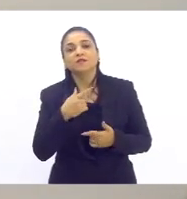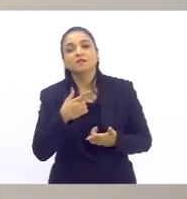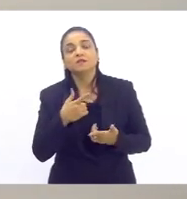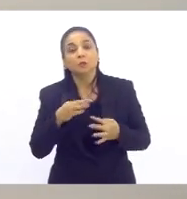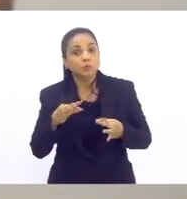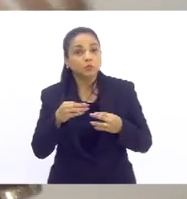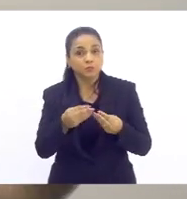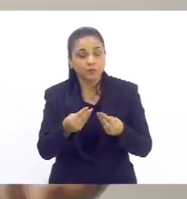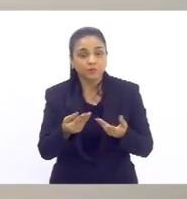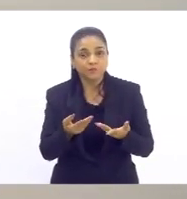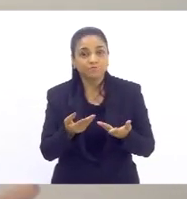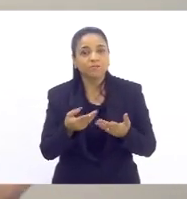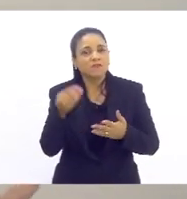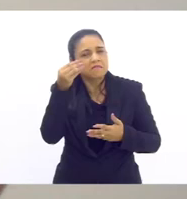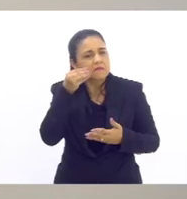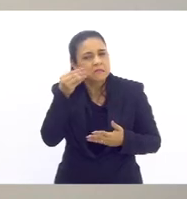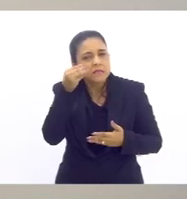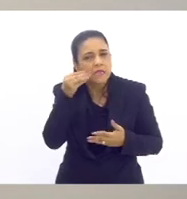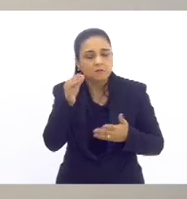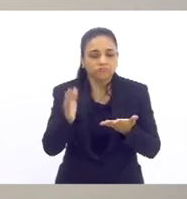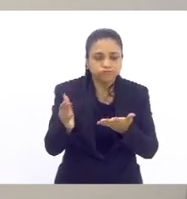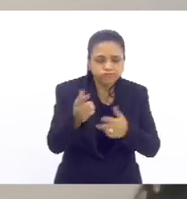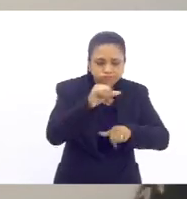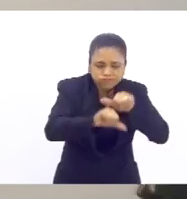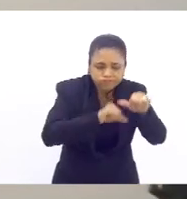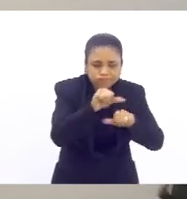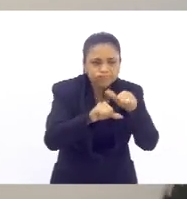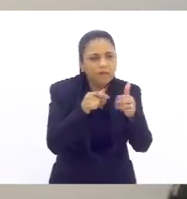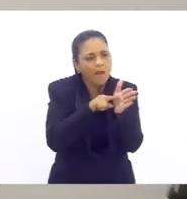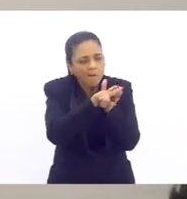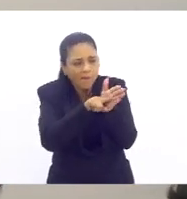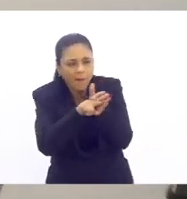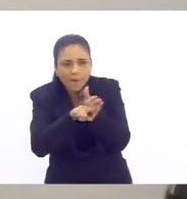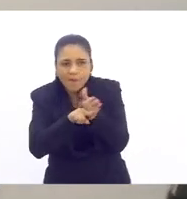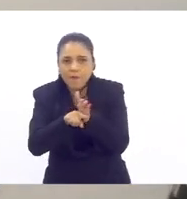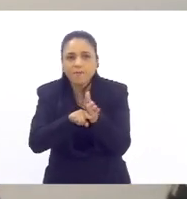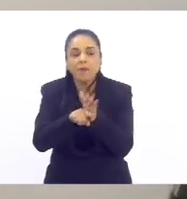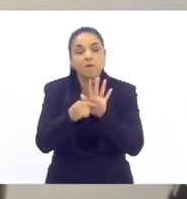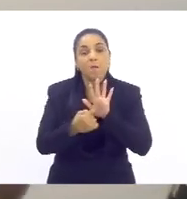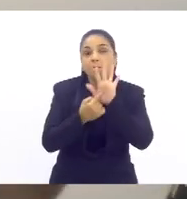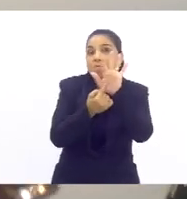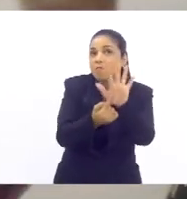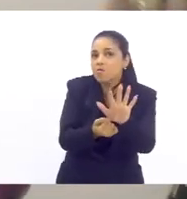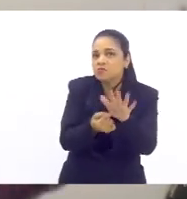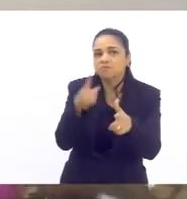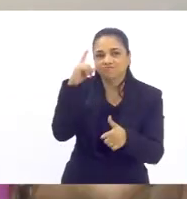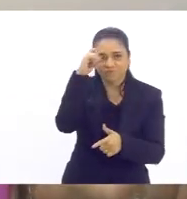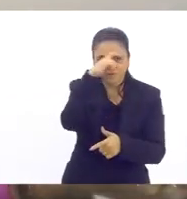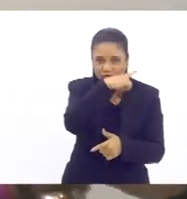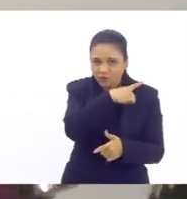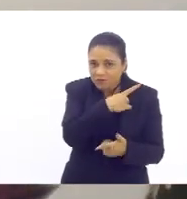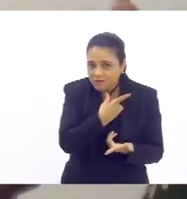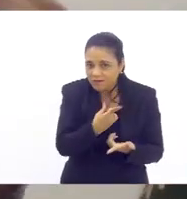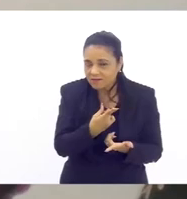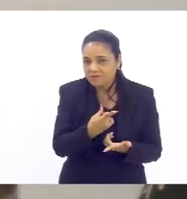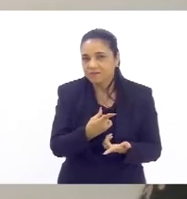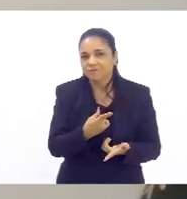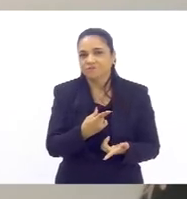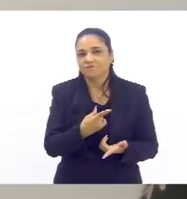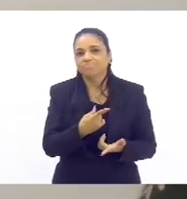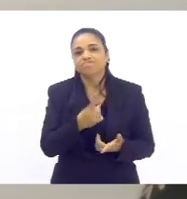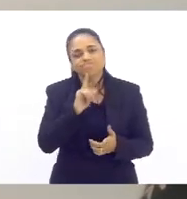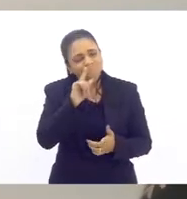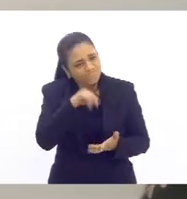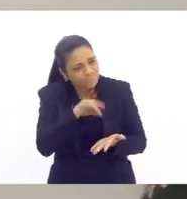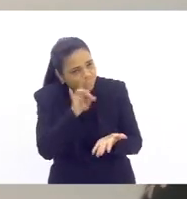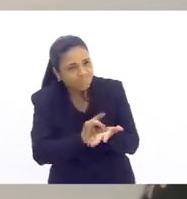obstante tudo isso então nós estamos tentando atualizar nossa pesquisa até para nós mostrarmos a dificuldade que é